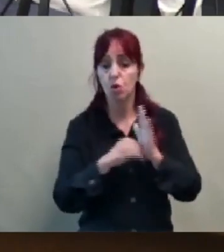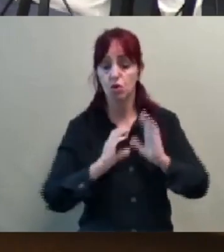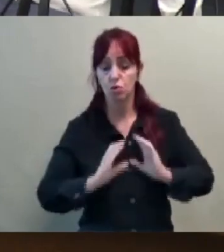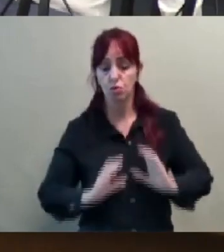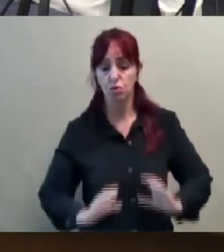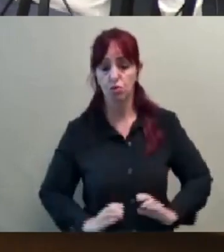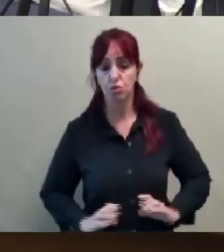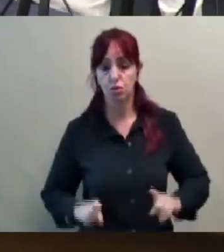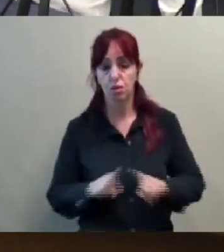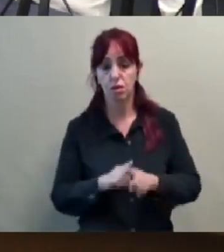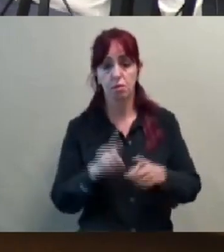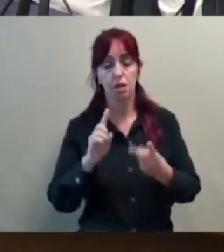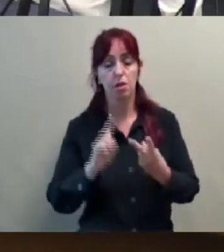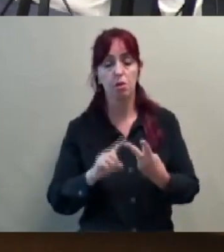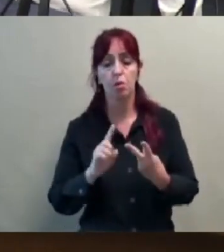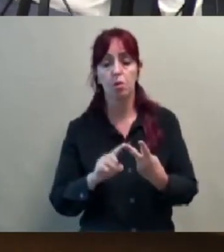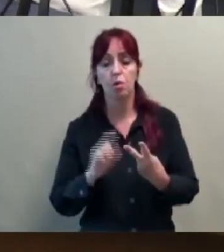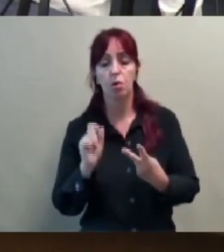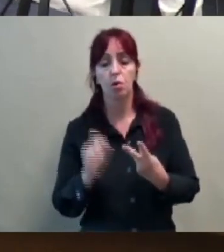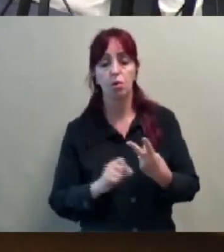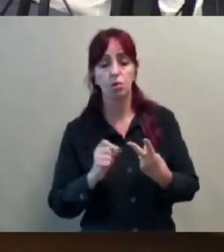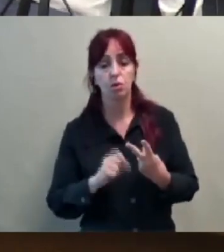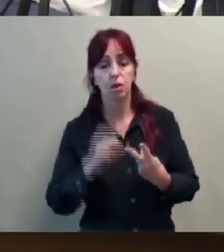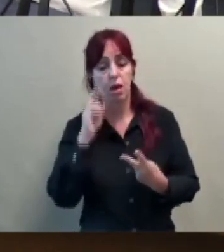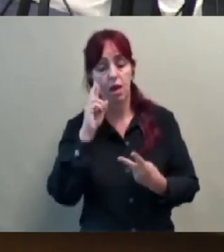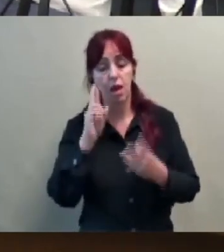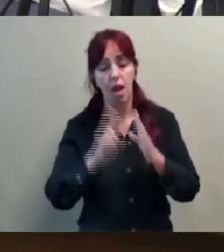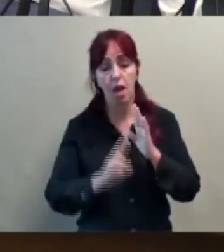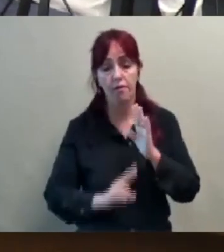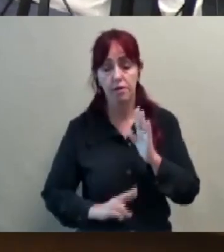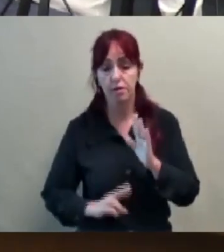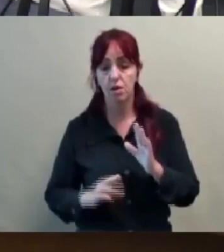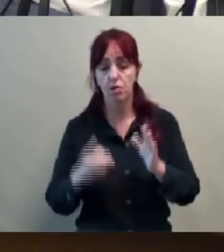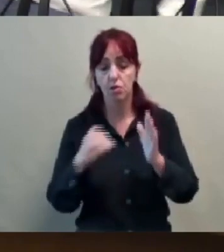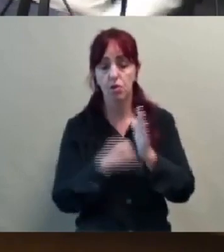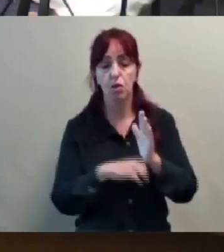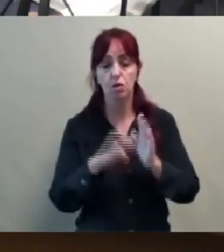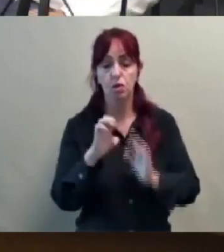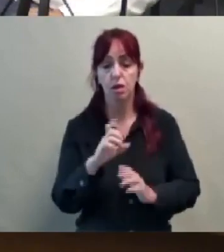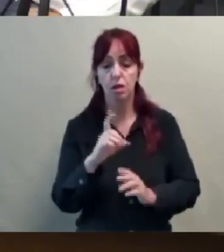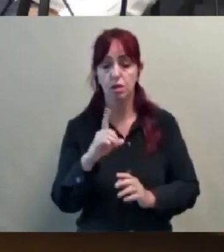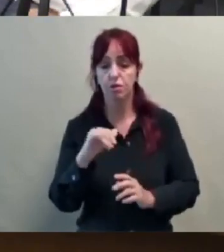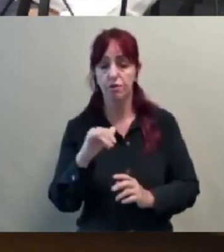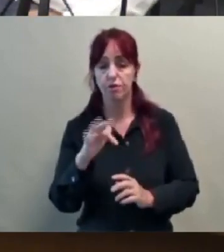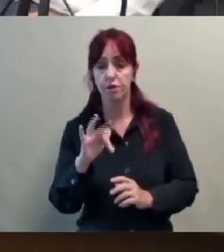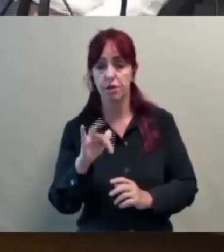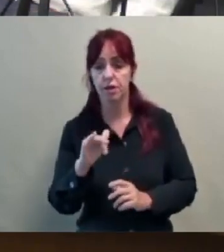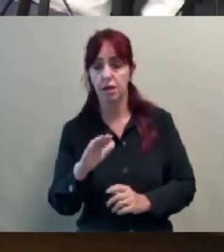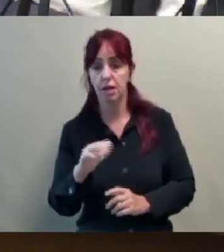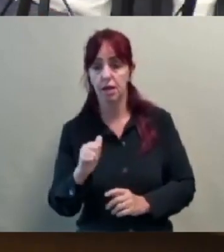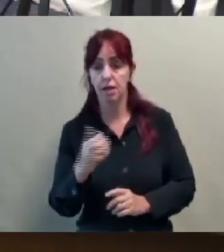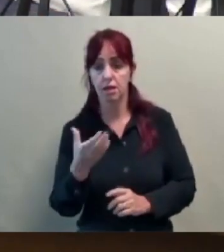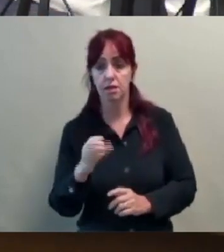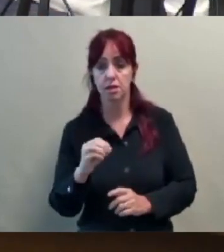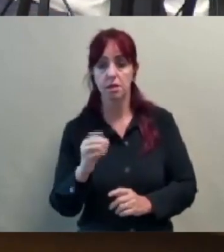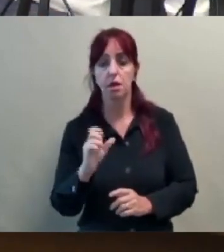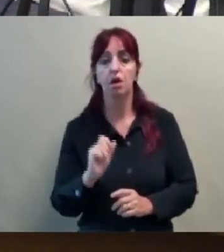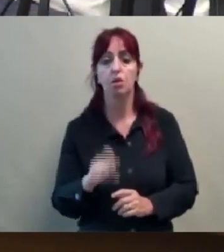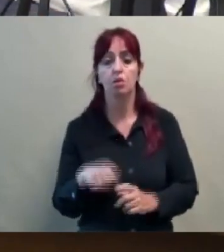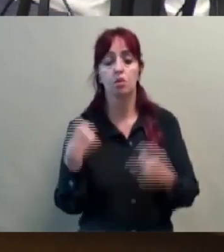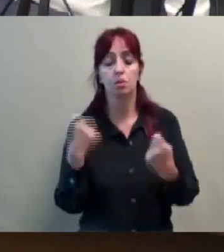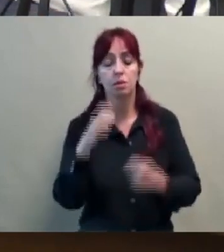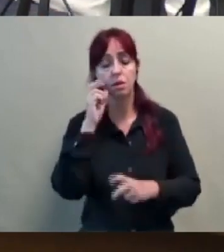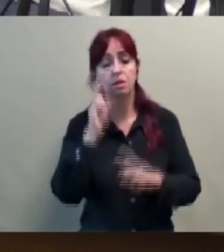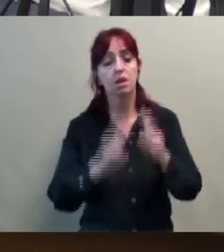Tropia. Outro que é a questão da revisão do Código de Edificações. E o Código de Edificações, ele precisa de ser,